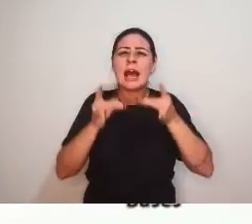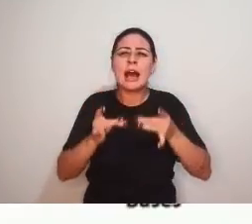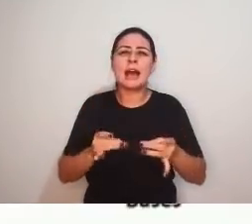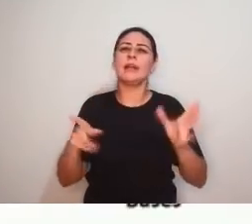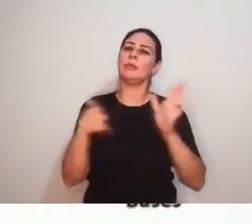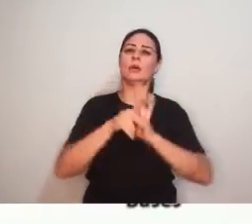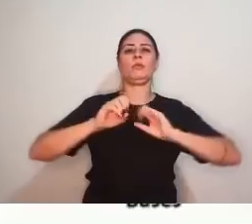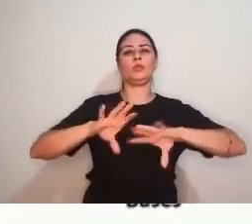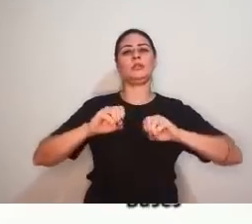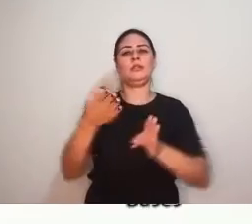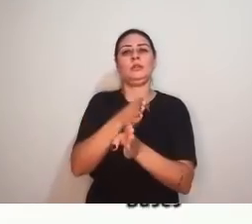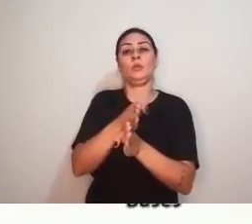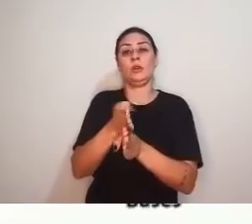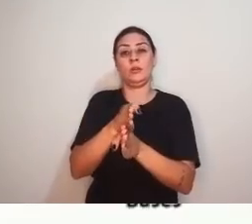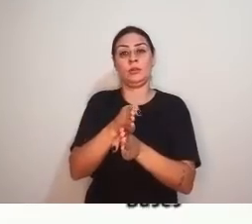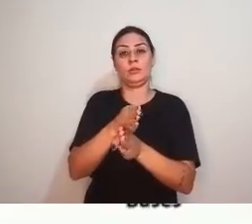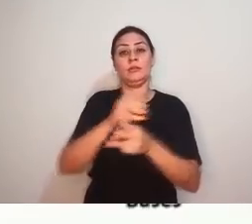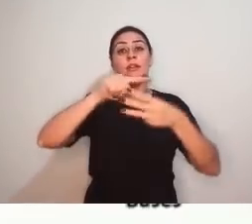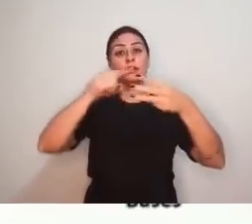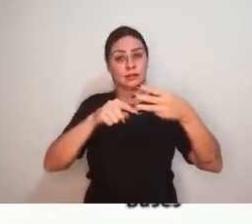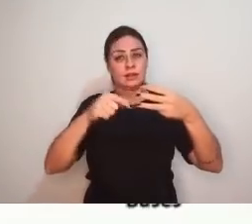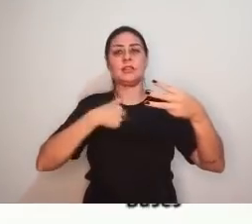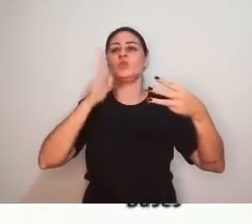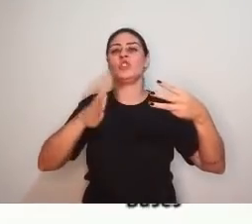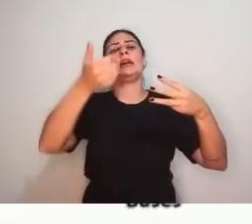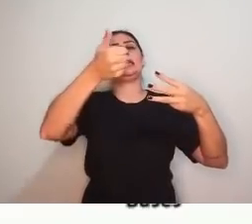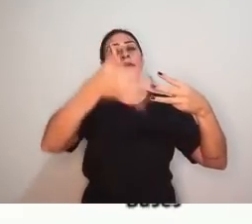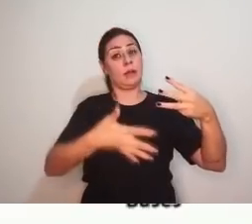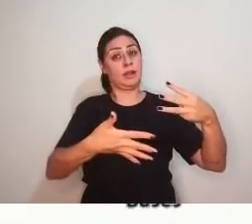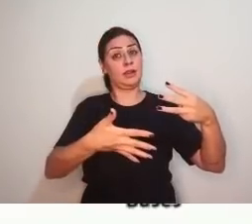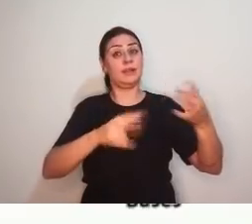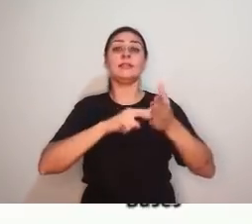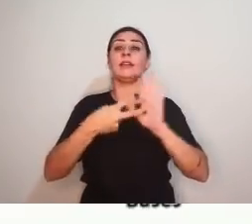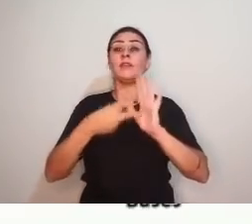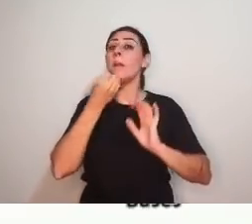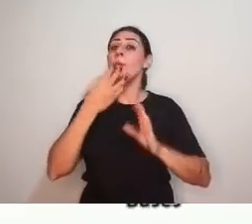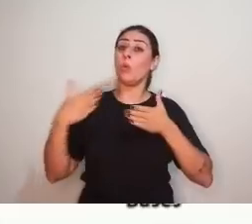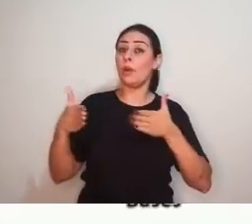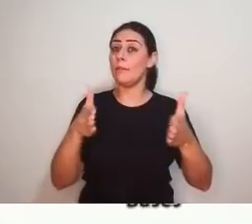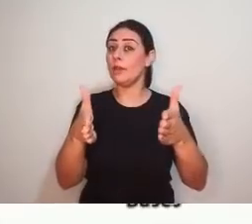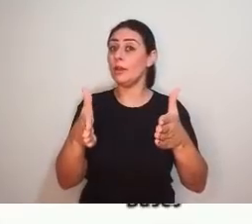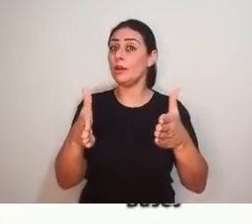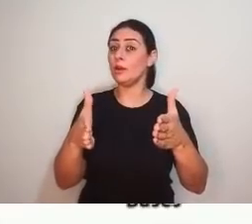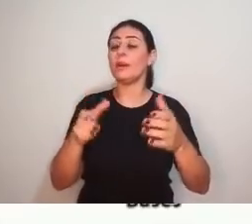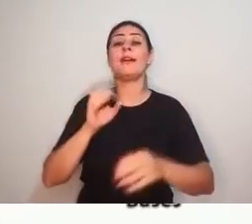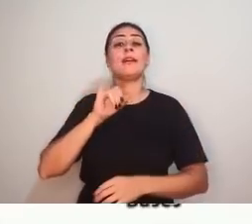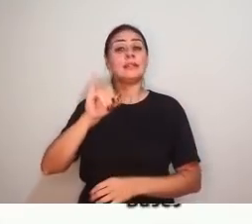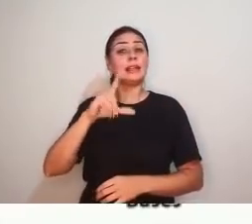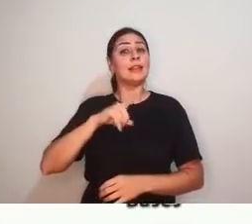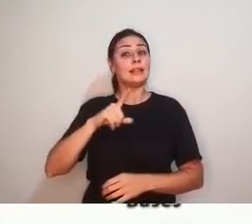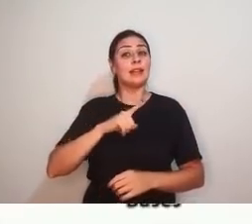que vai ao encontro das premissas do ensino híbrido, daquelas 3 que eu coloquei. Então, a gente está aqui num bom caminho. Ou seja, a